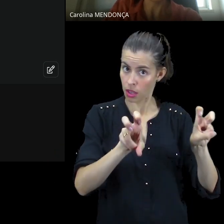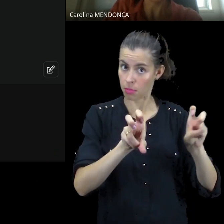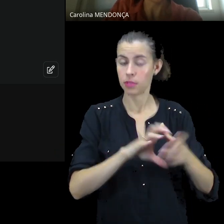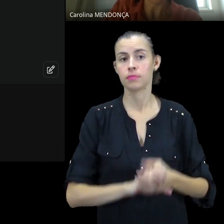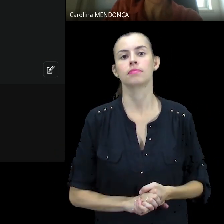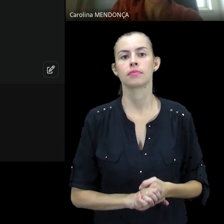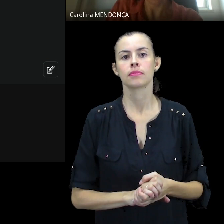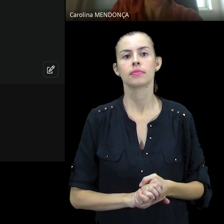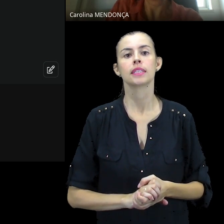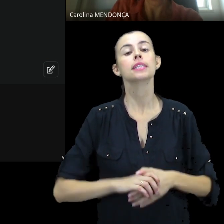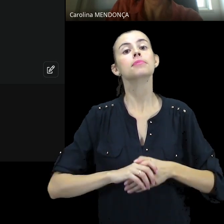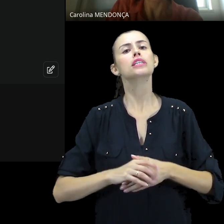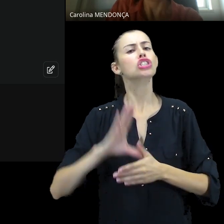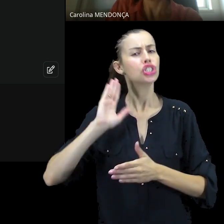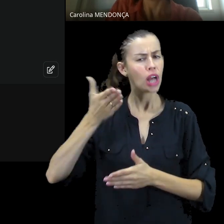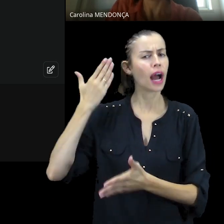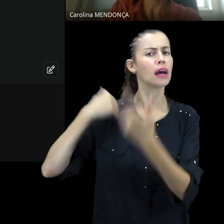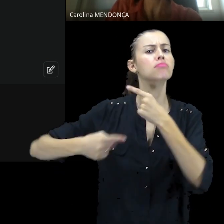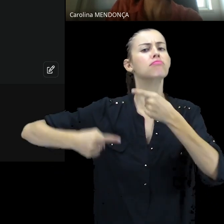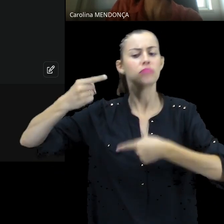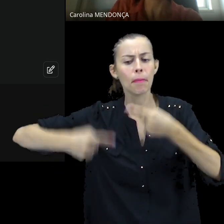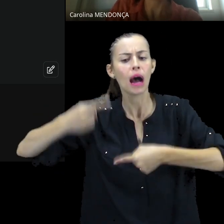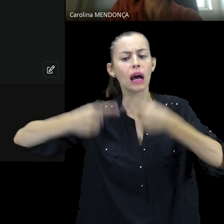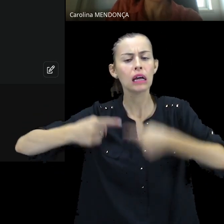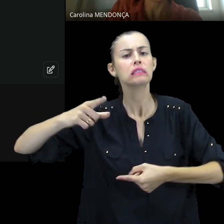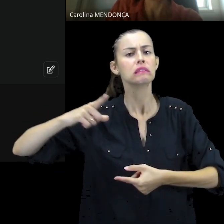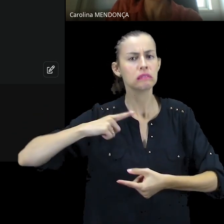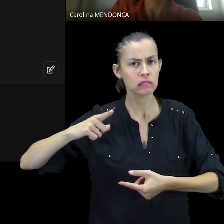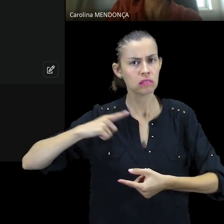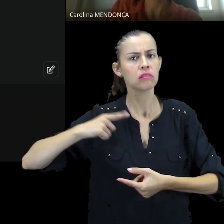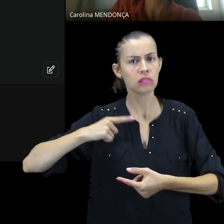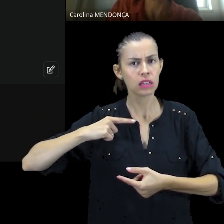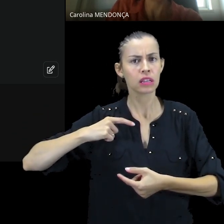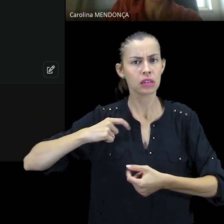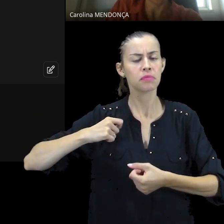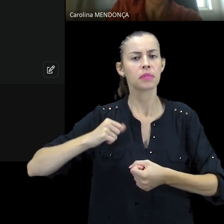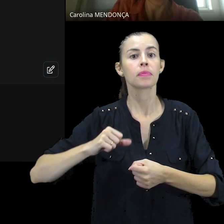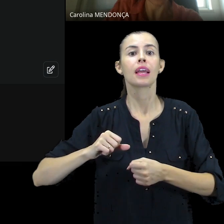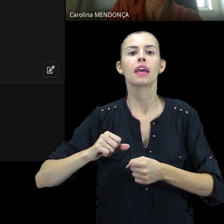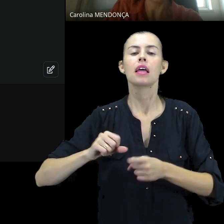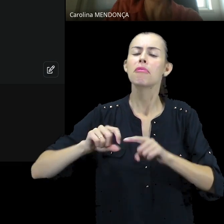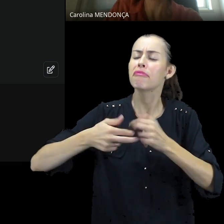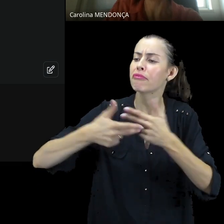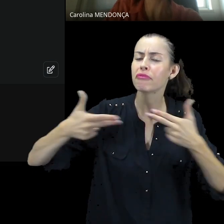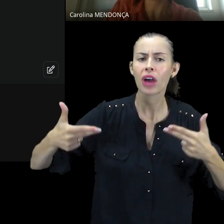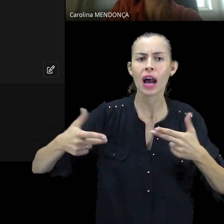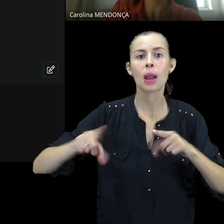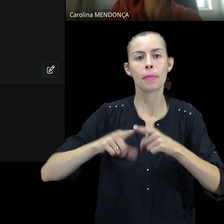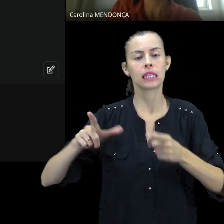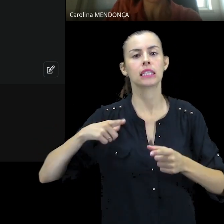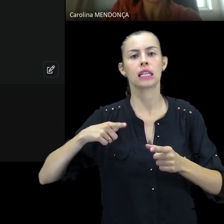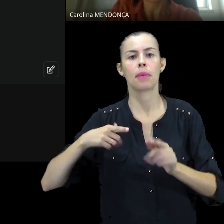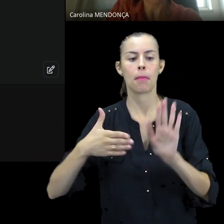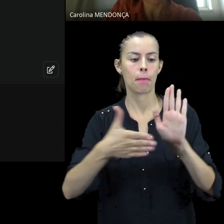fazia esse debate com os cursos, com base nessas diretrizes que existiam anteriormente, e com base também